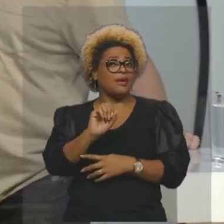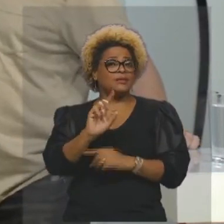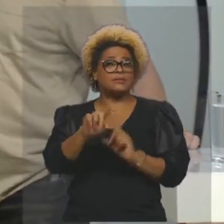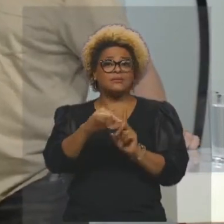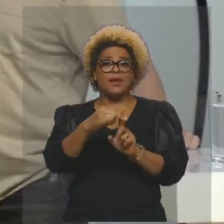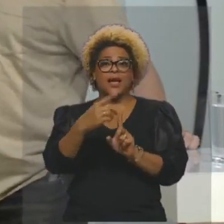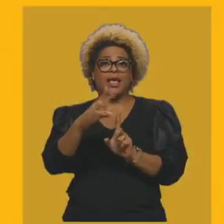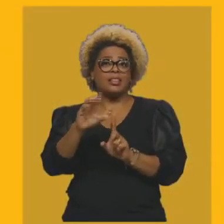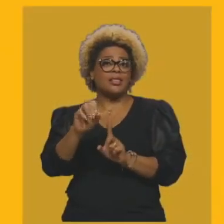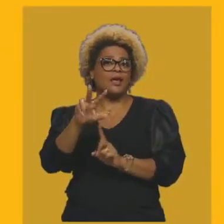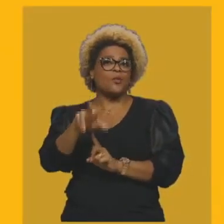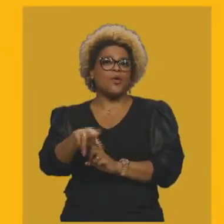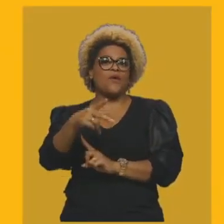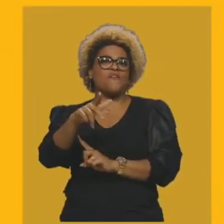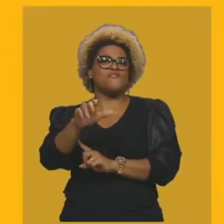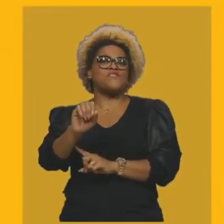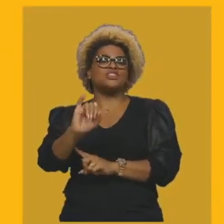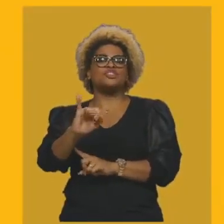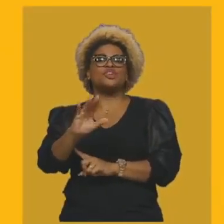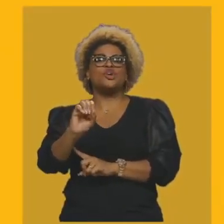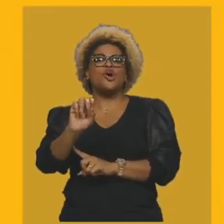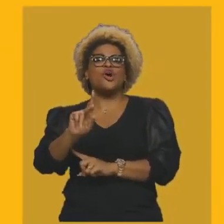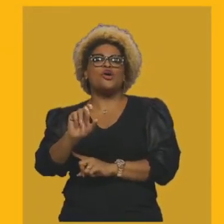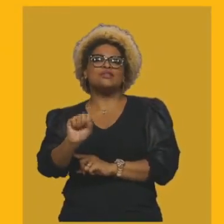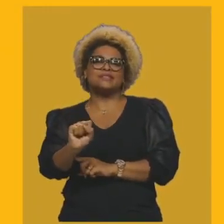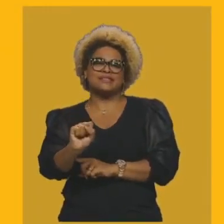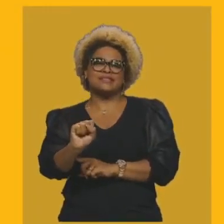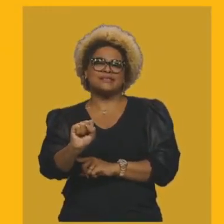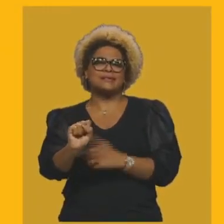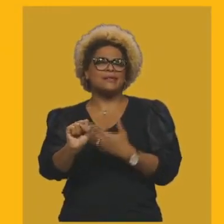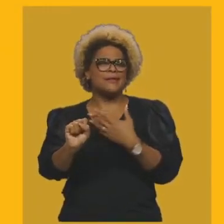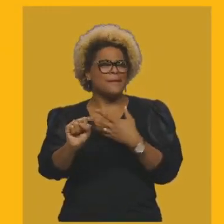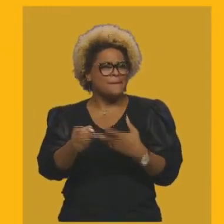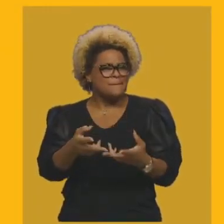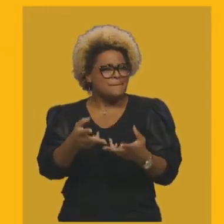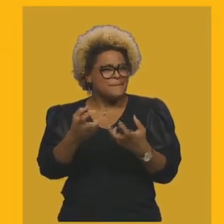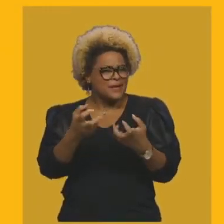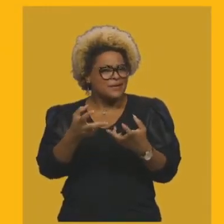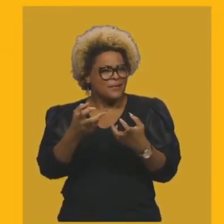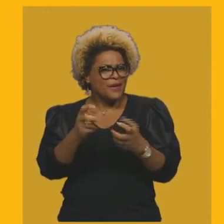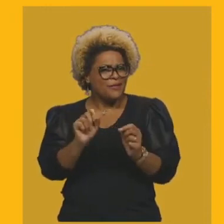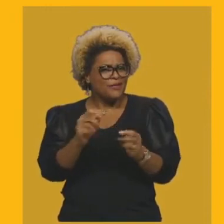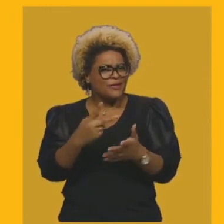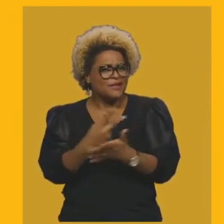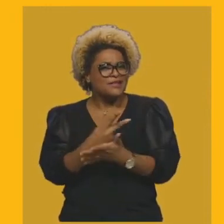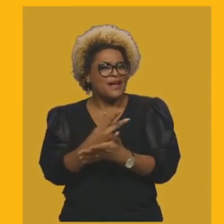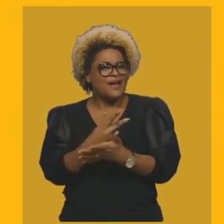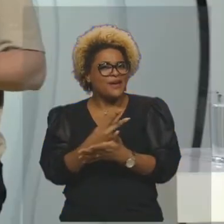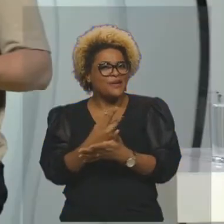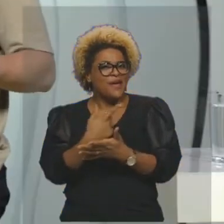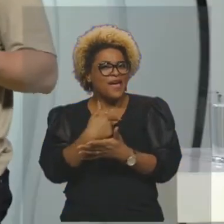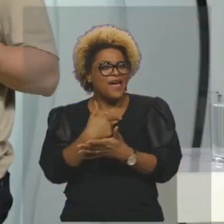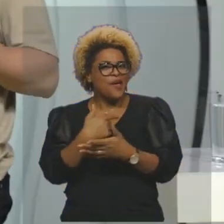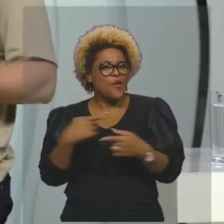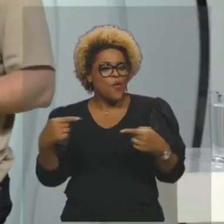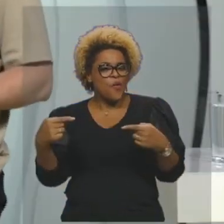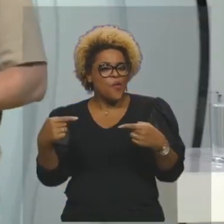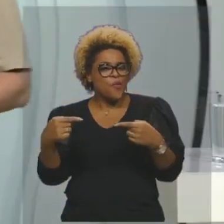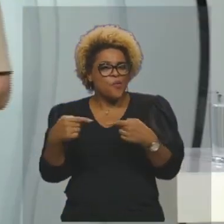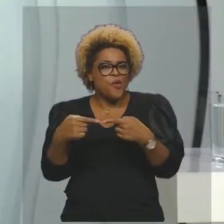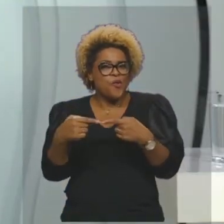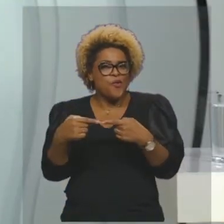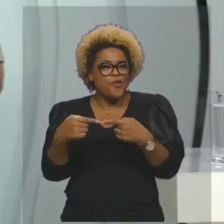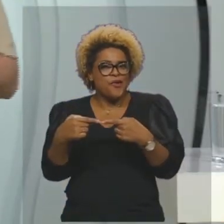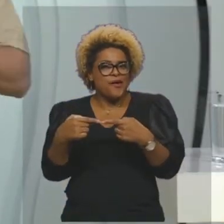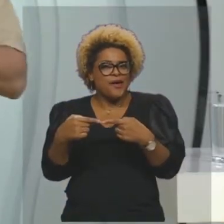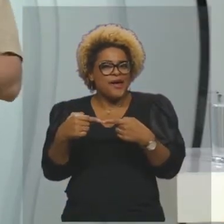igual a 20 ohms. Perceberam o que aconteceu aqui? Quando eu fechei a chave, houve uma